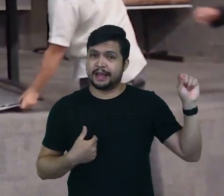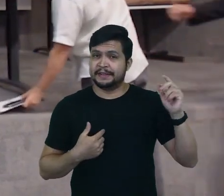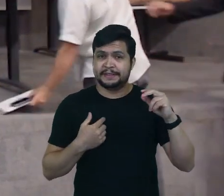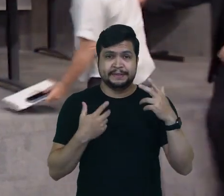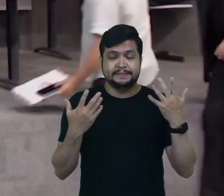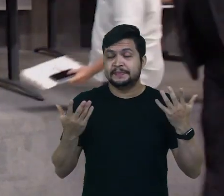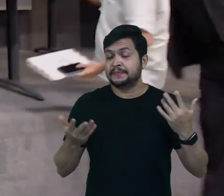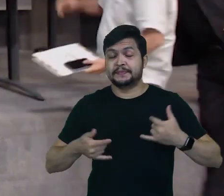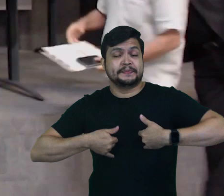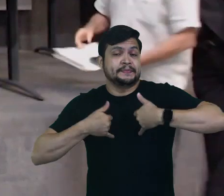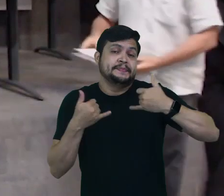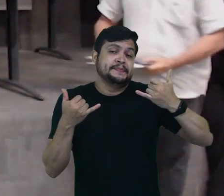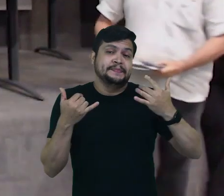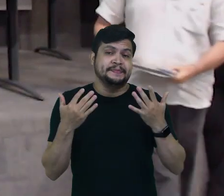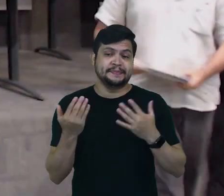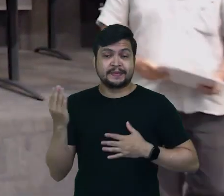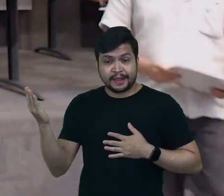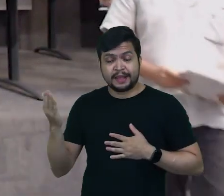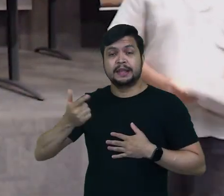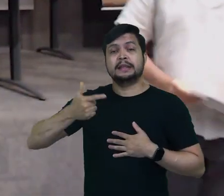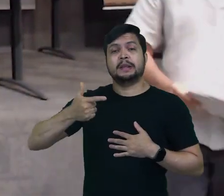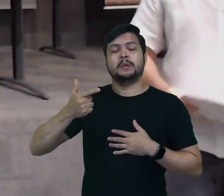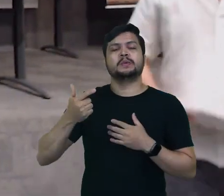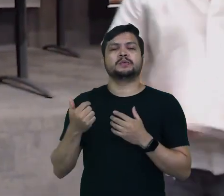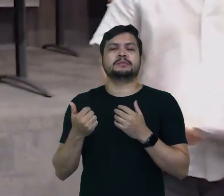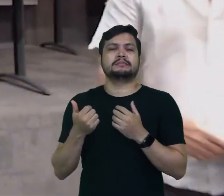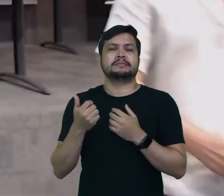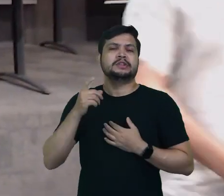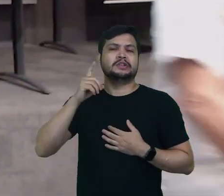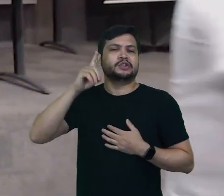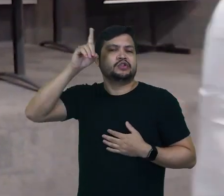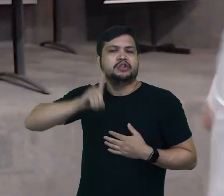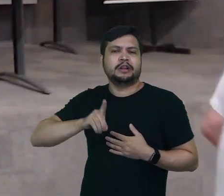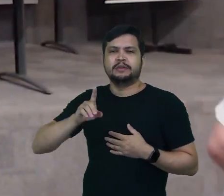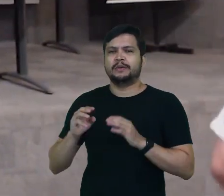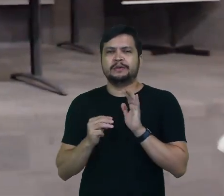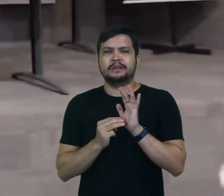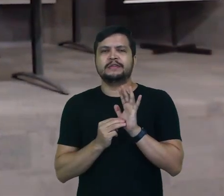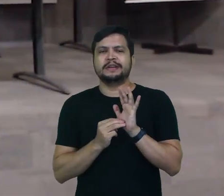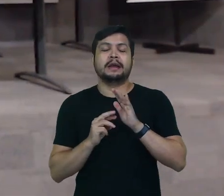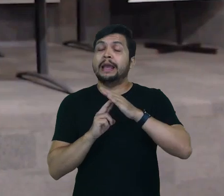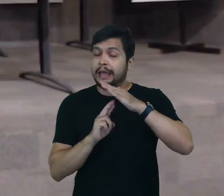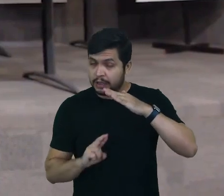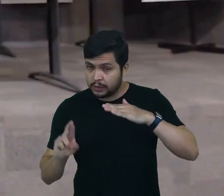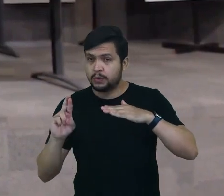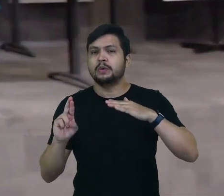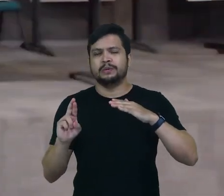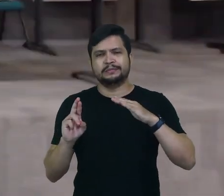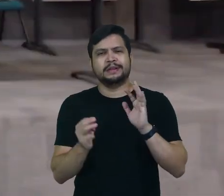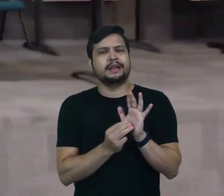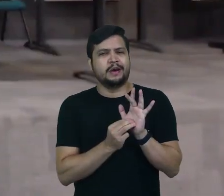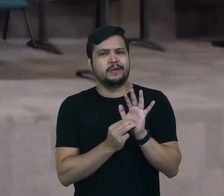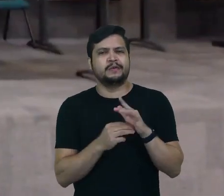saí toda besta aqui, olha. O vice-reitor, um cientista renomado aí. Obrigada pelas suas palavras e como